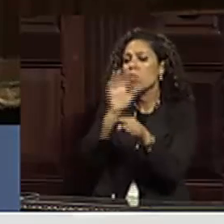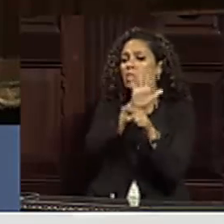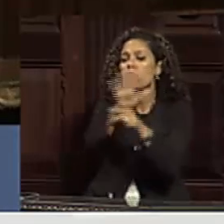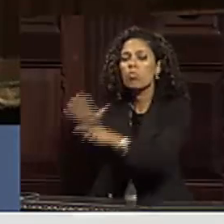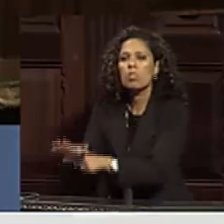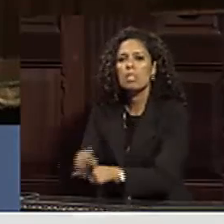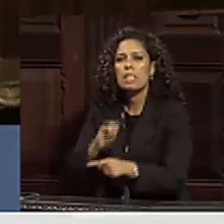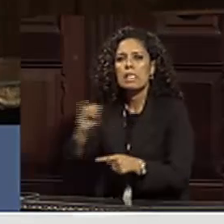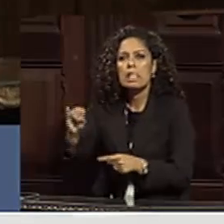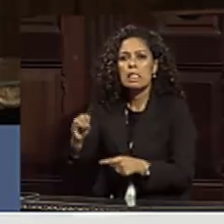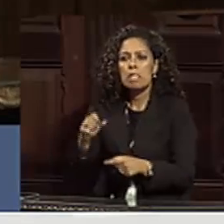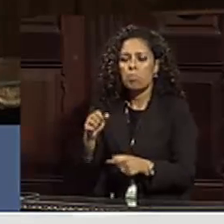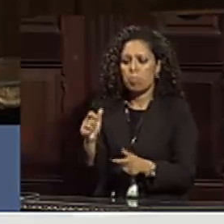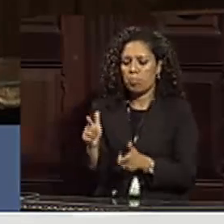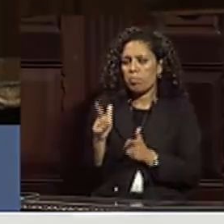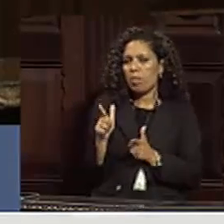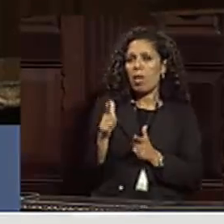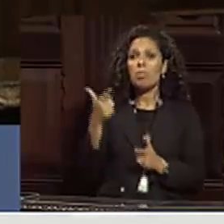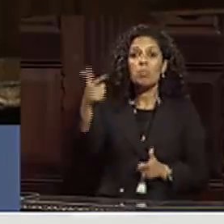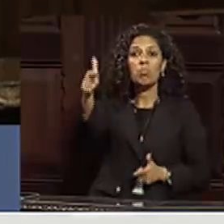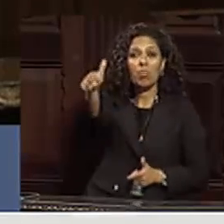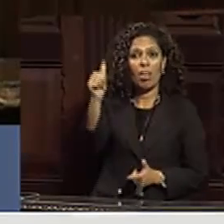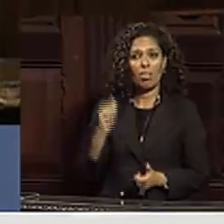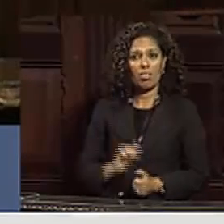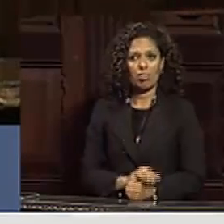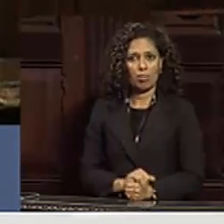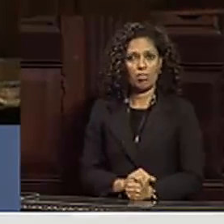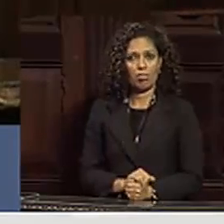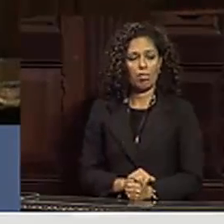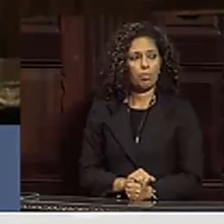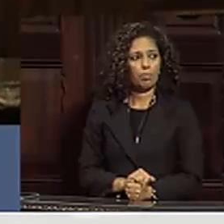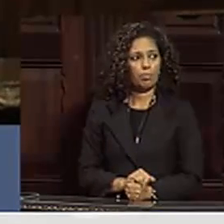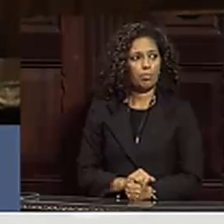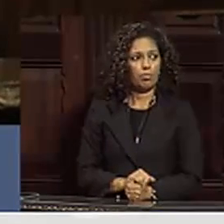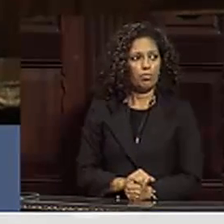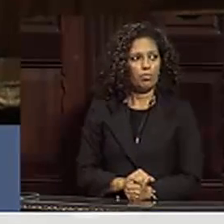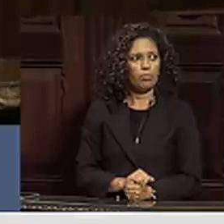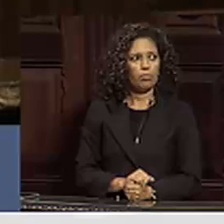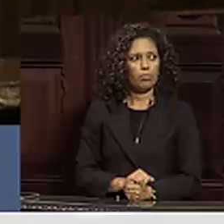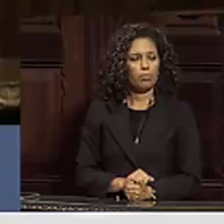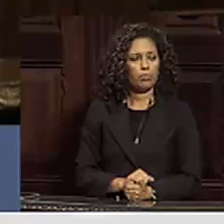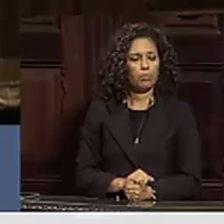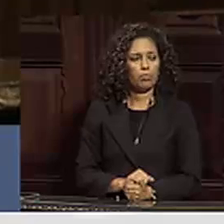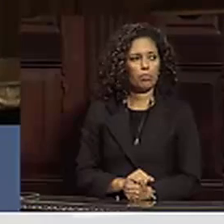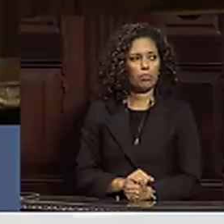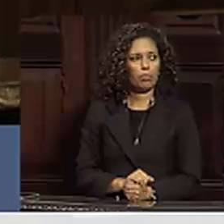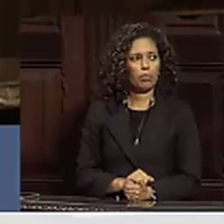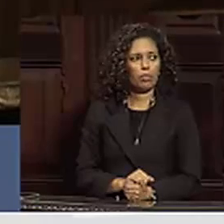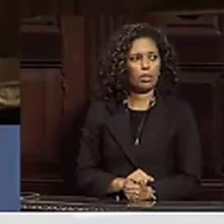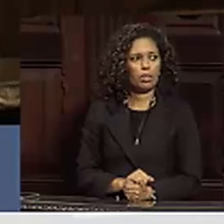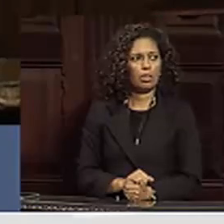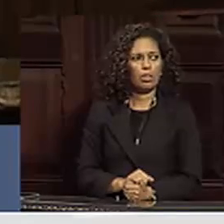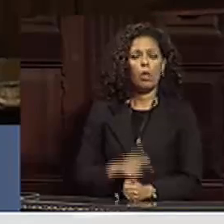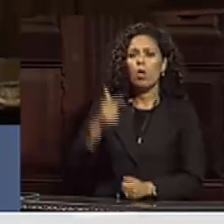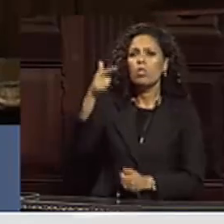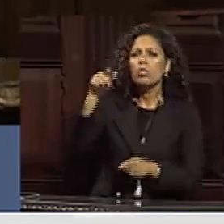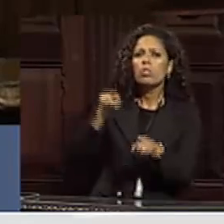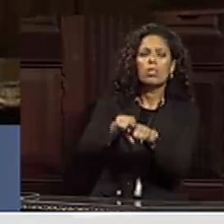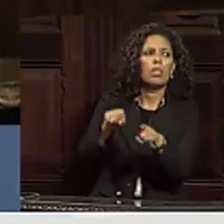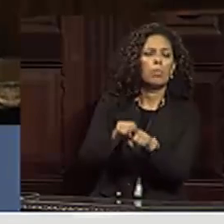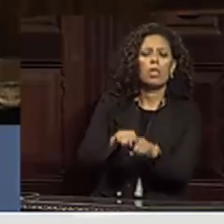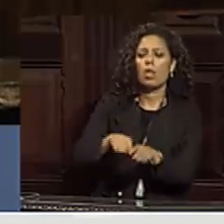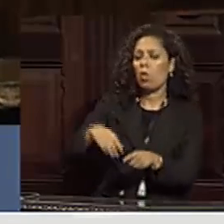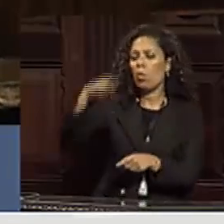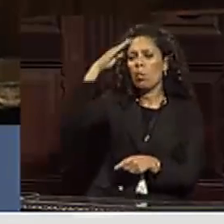sem estar armado. Outra coisa, esse pedido ele não é aleatório. Os guardas, para